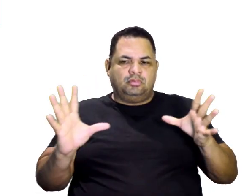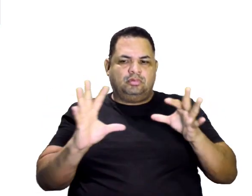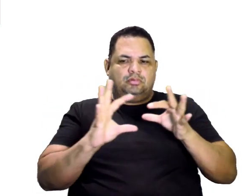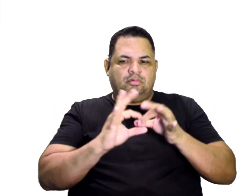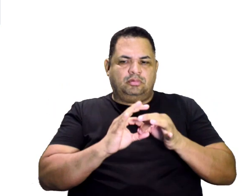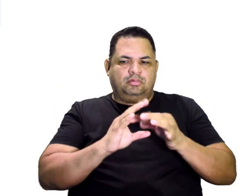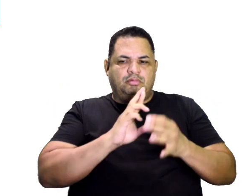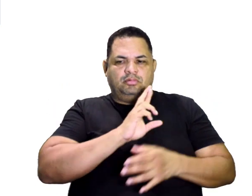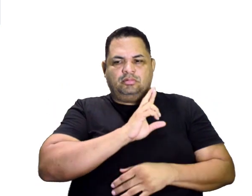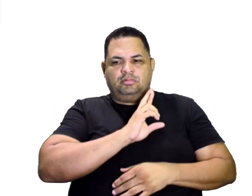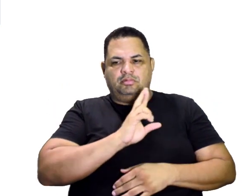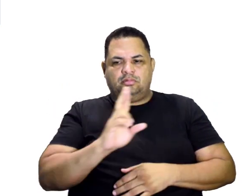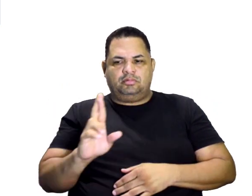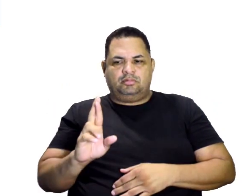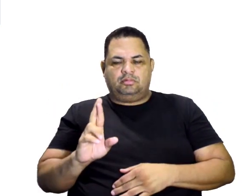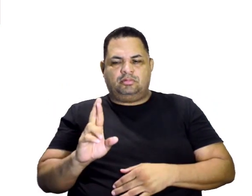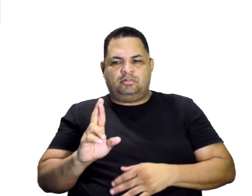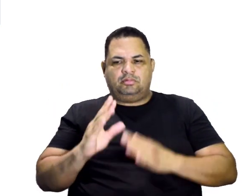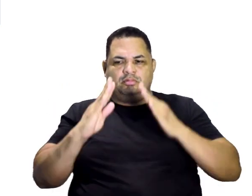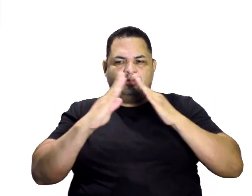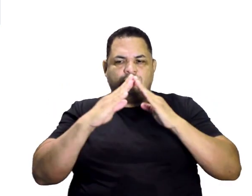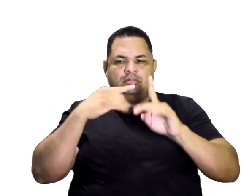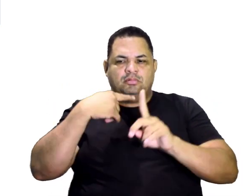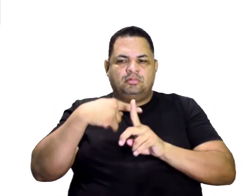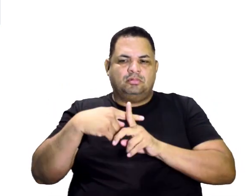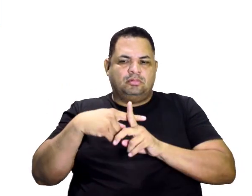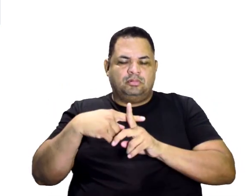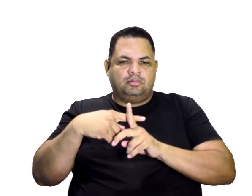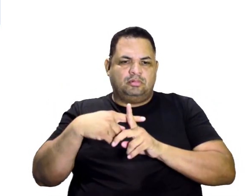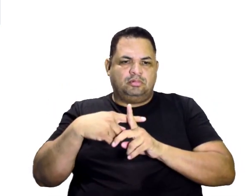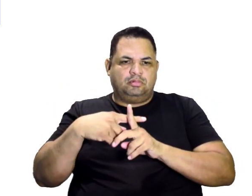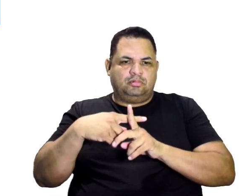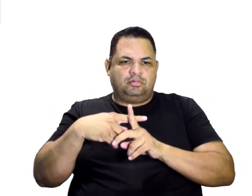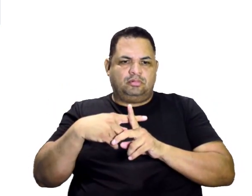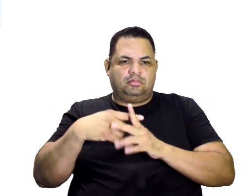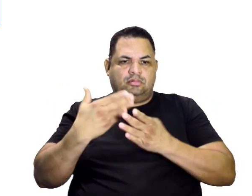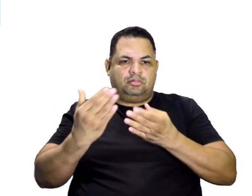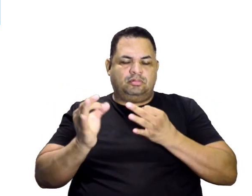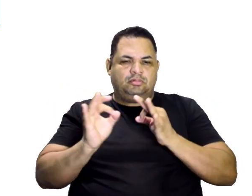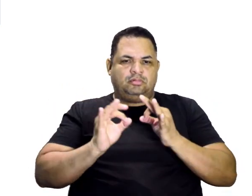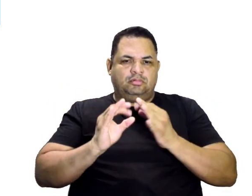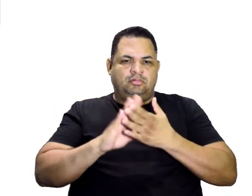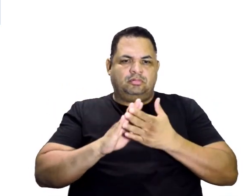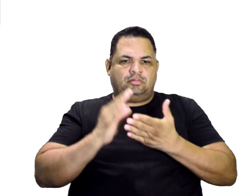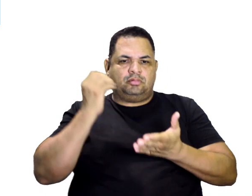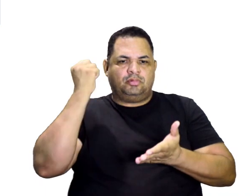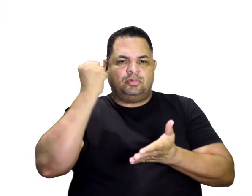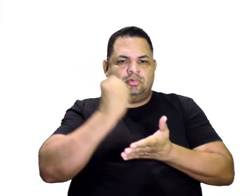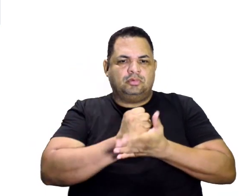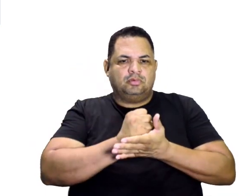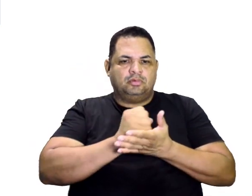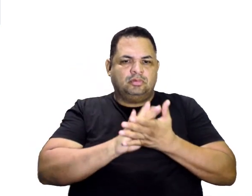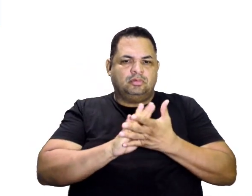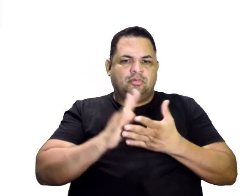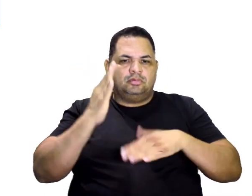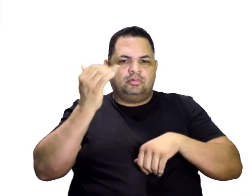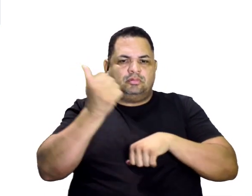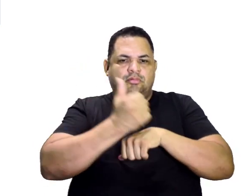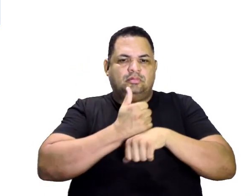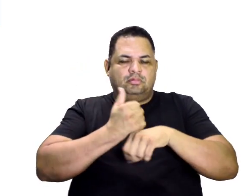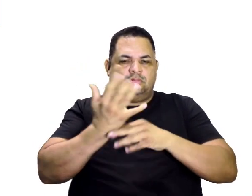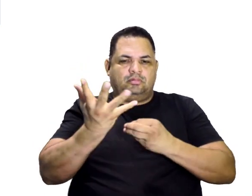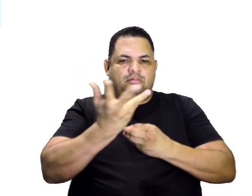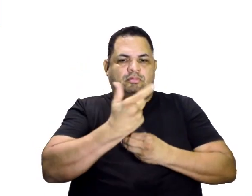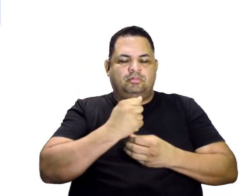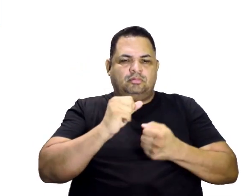muito ligado à religião, às igrejas. A igreja contratava artistas para